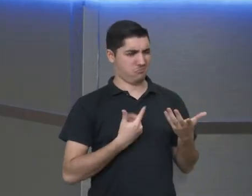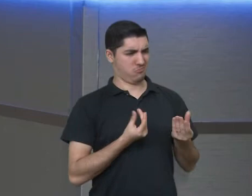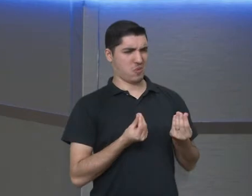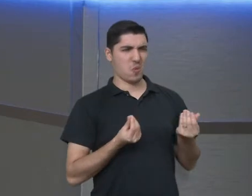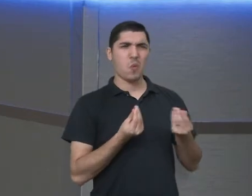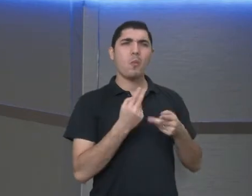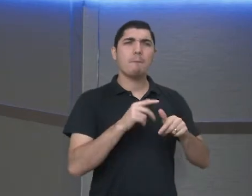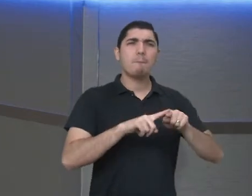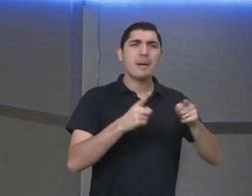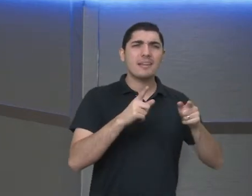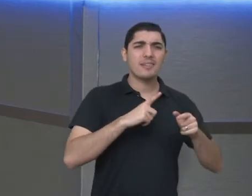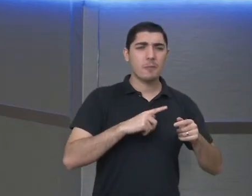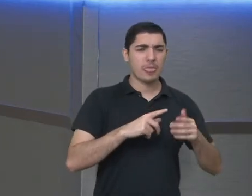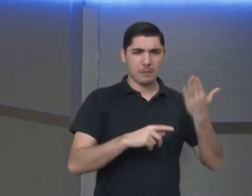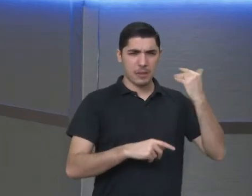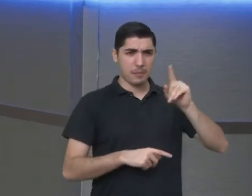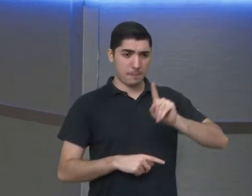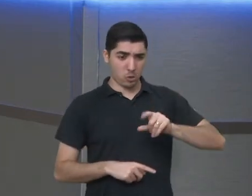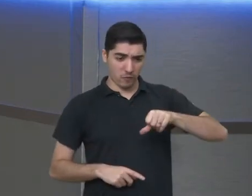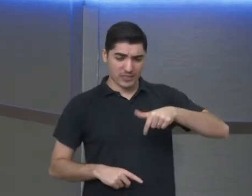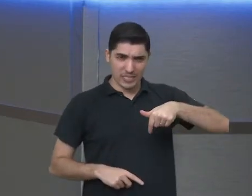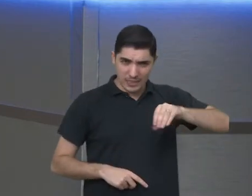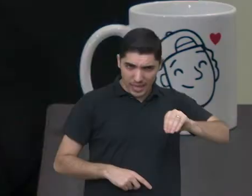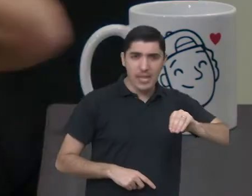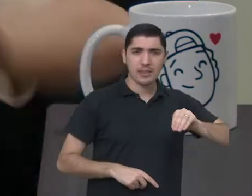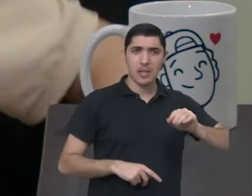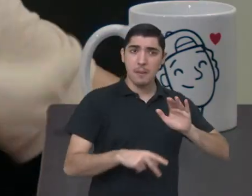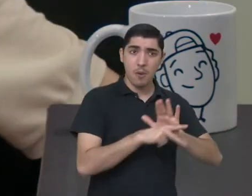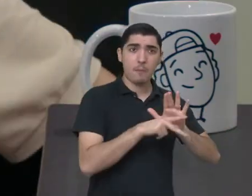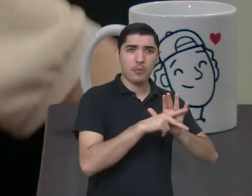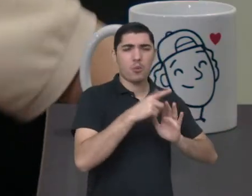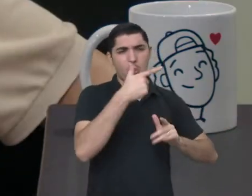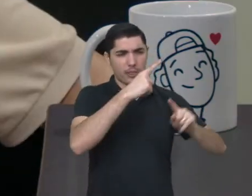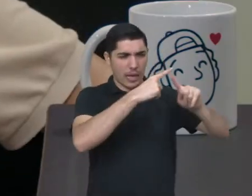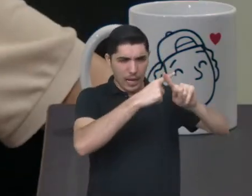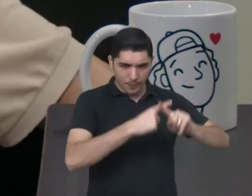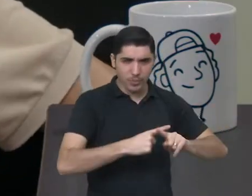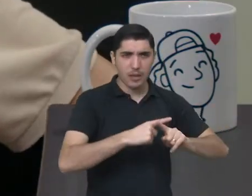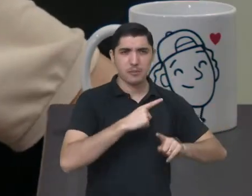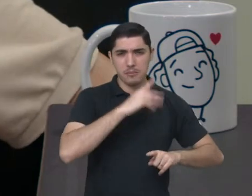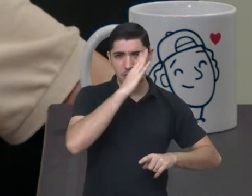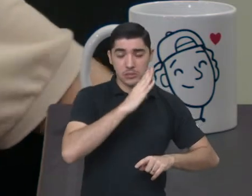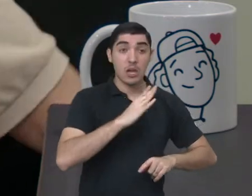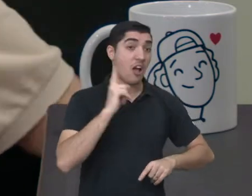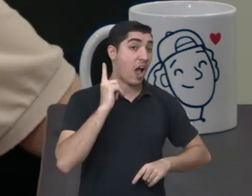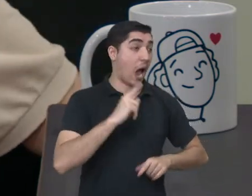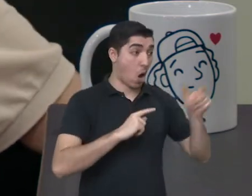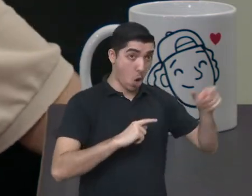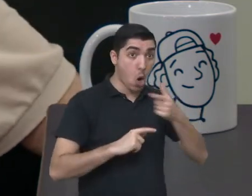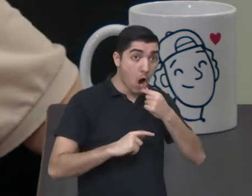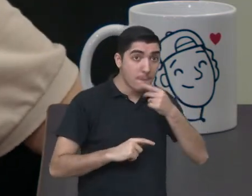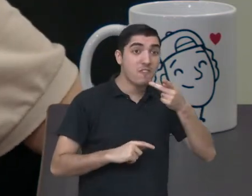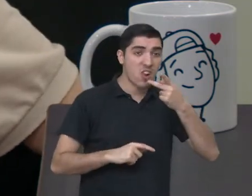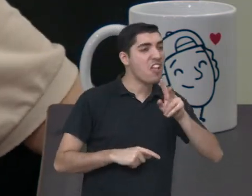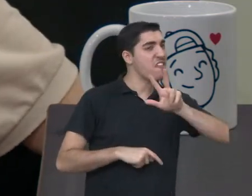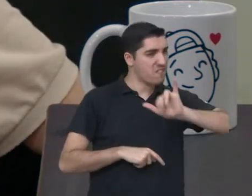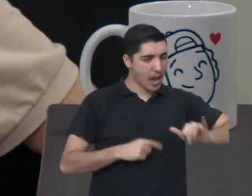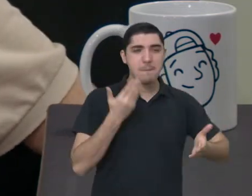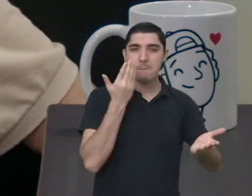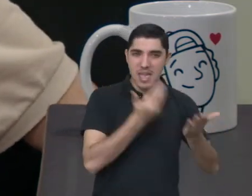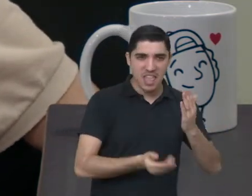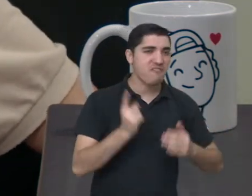Mas a gente chama a autoridade máxima da igreja de seu Papa, e tinha um sonoplasta e um técnico de som, na